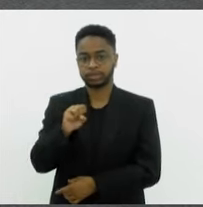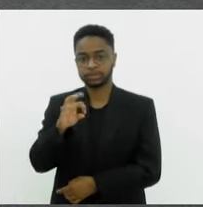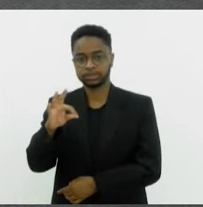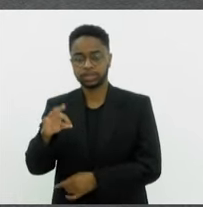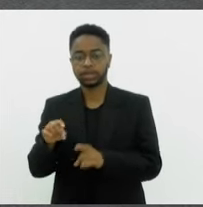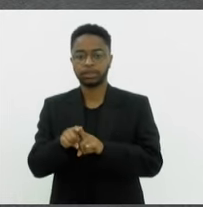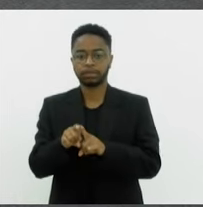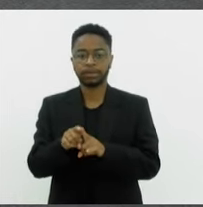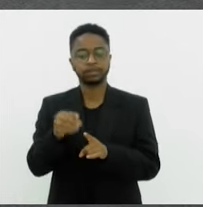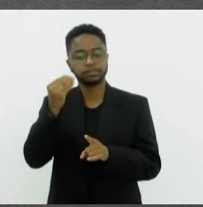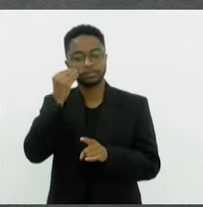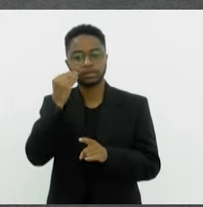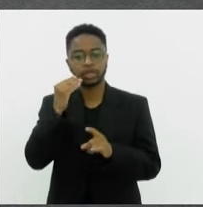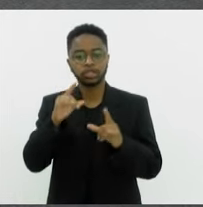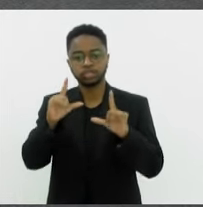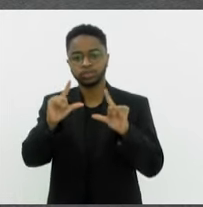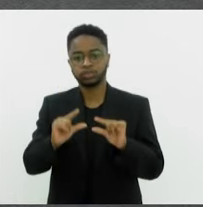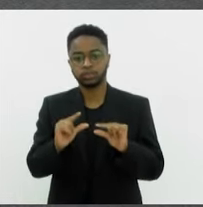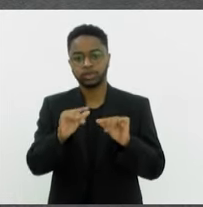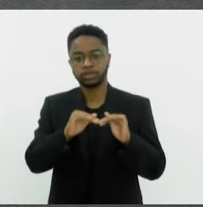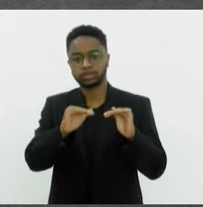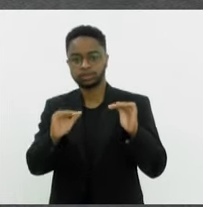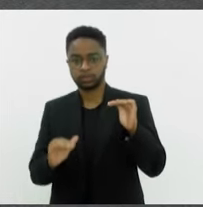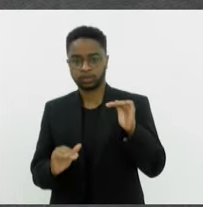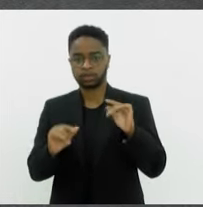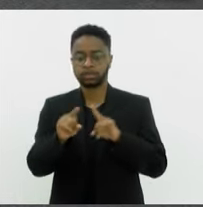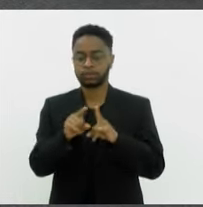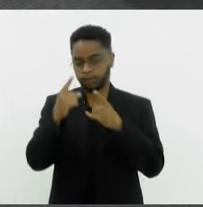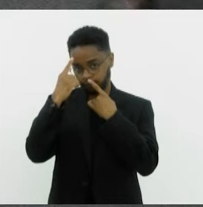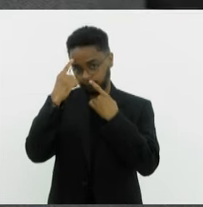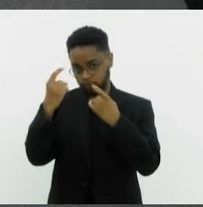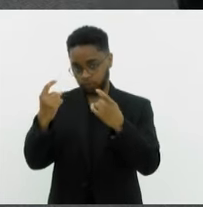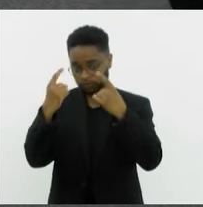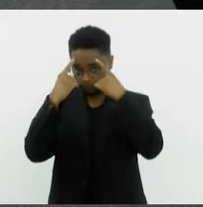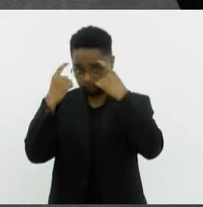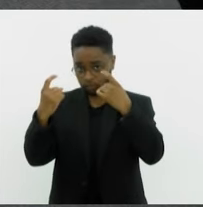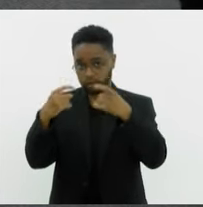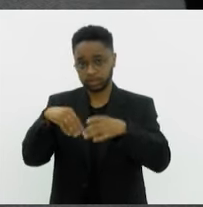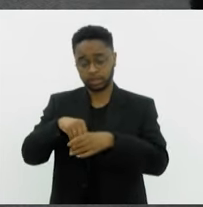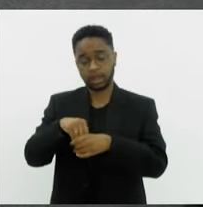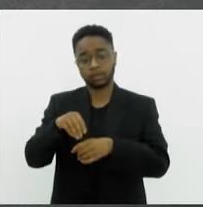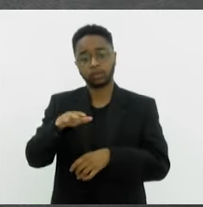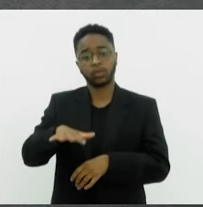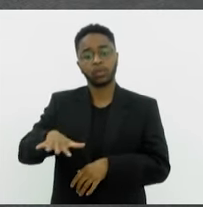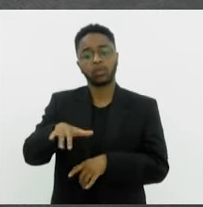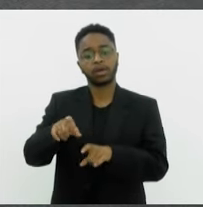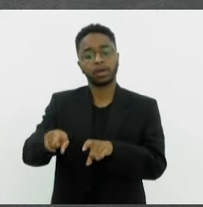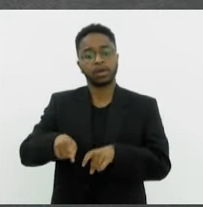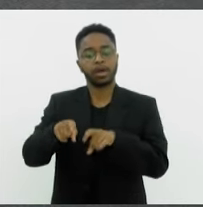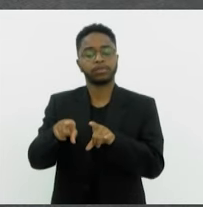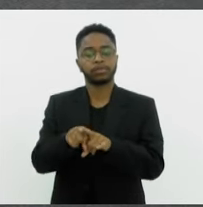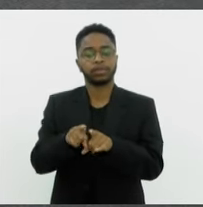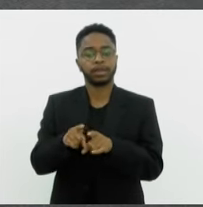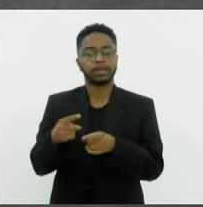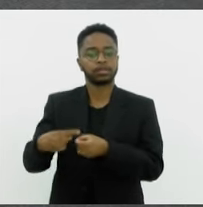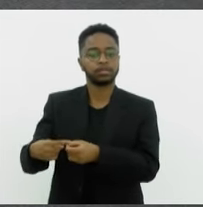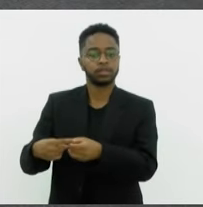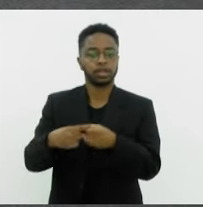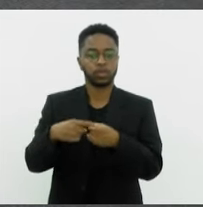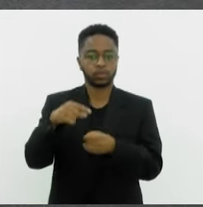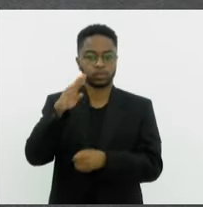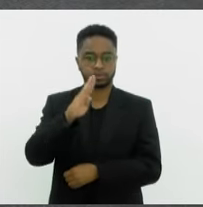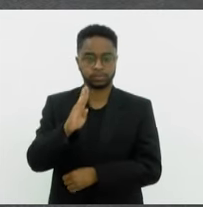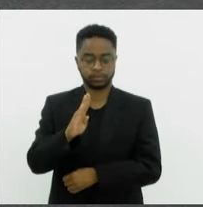combate à desigualdade e à violência nos campos, no interior, nas produções do Brasil.